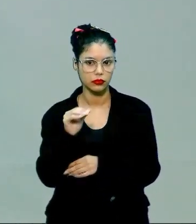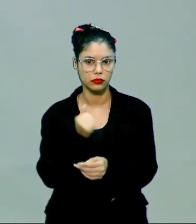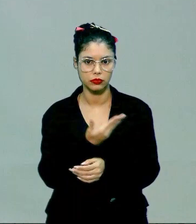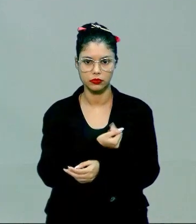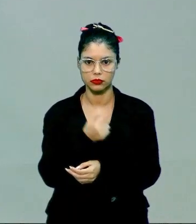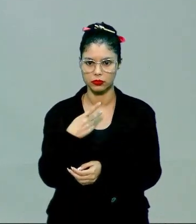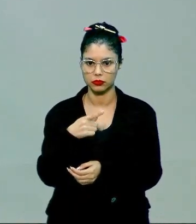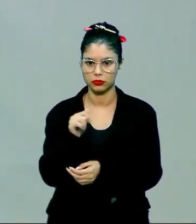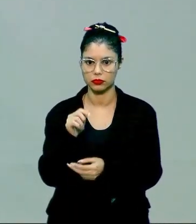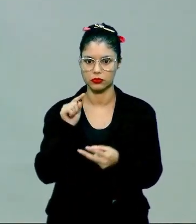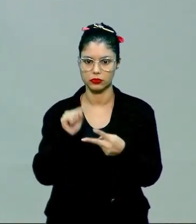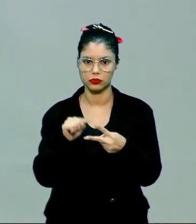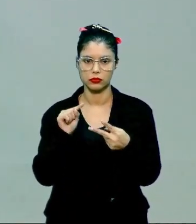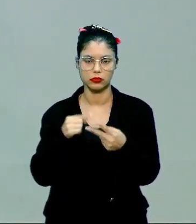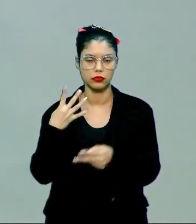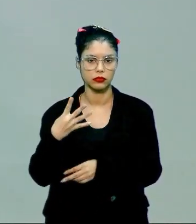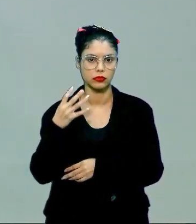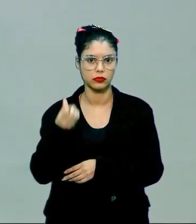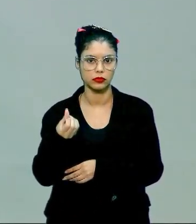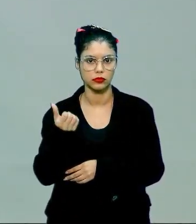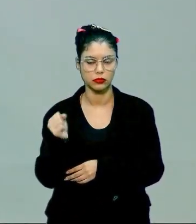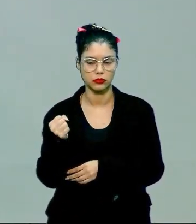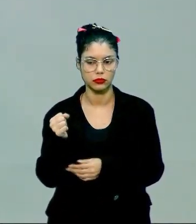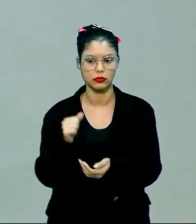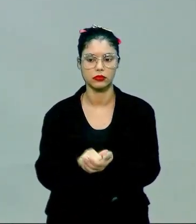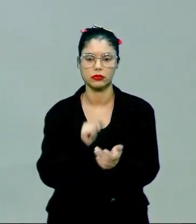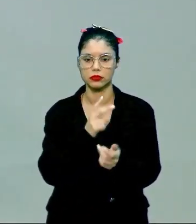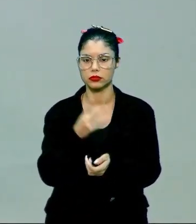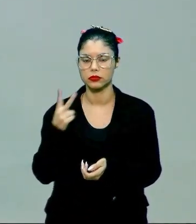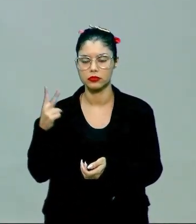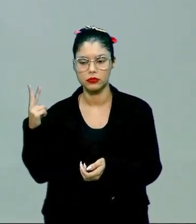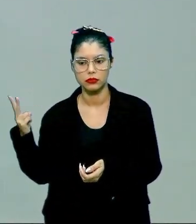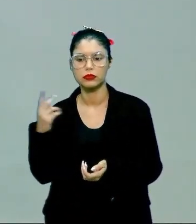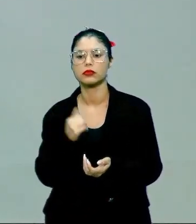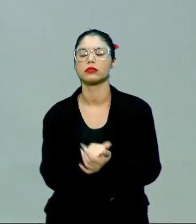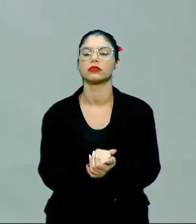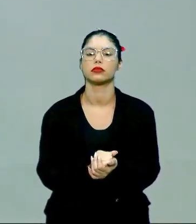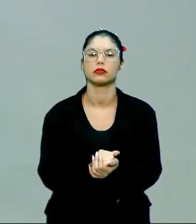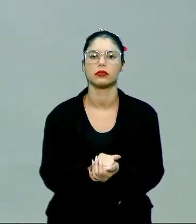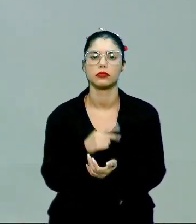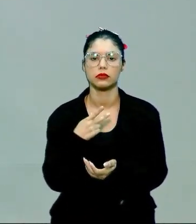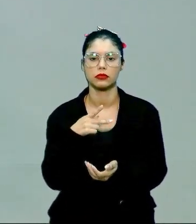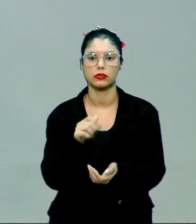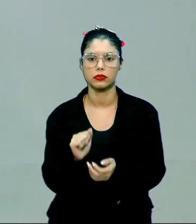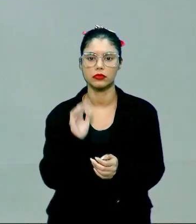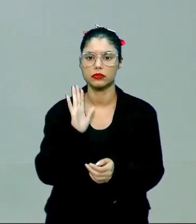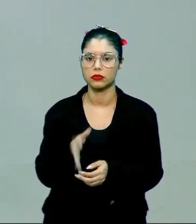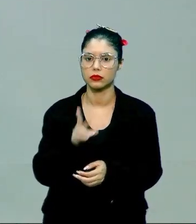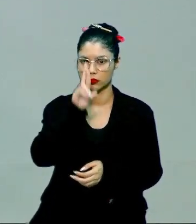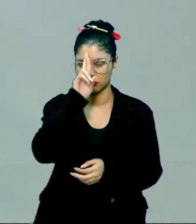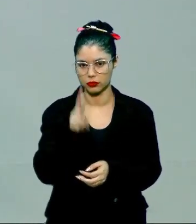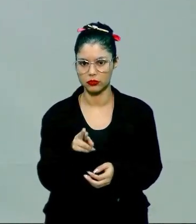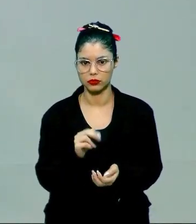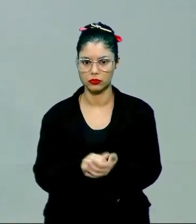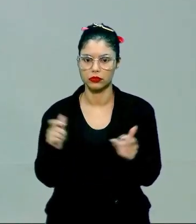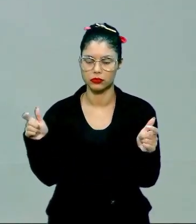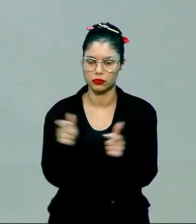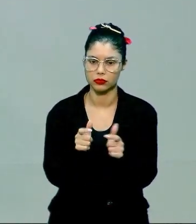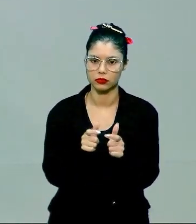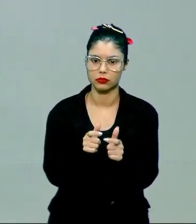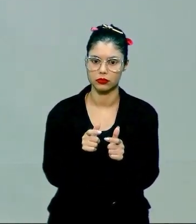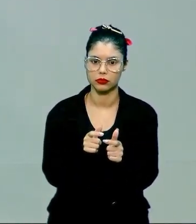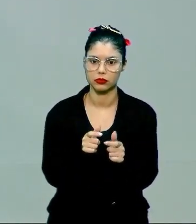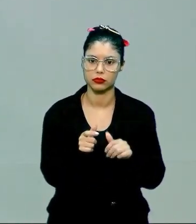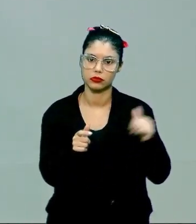números pares. 2, 4, 6, 8. Está aumentando de 2 é PA. A razão eu obtenho diminuindo o